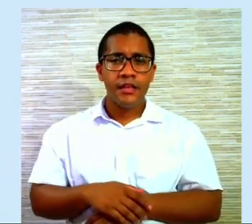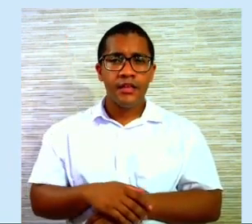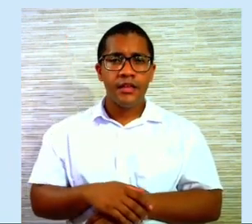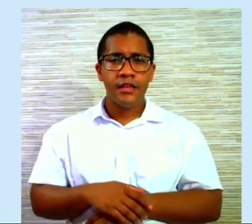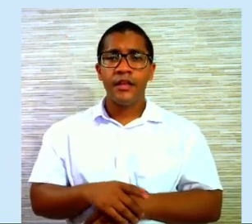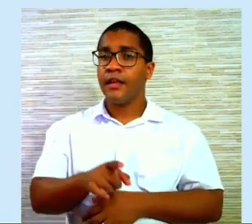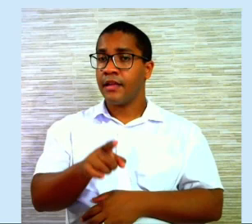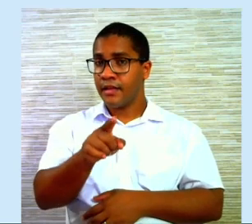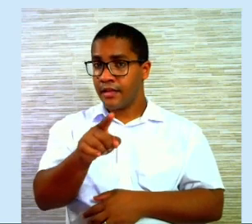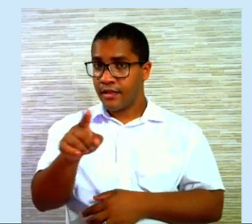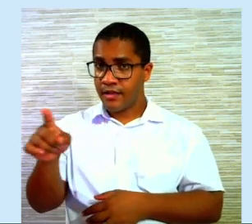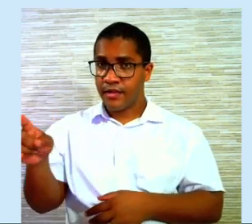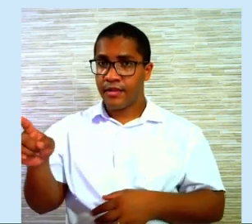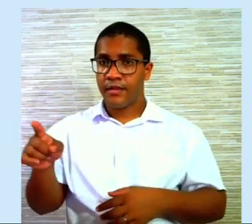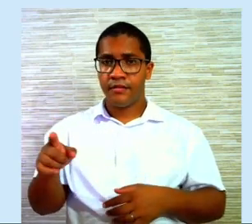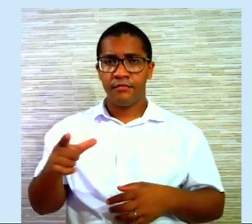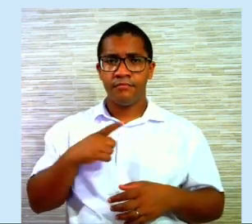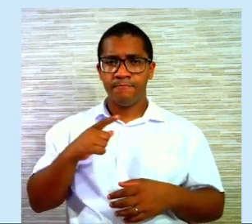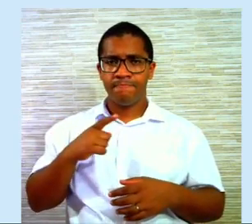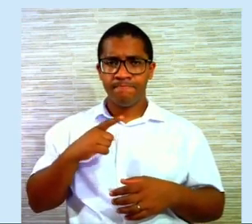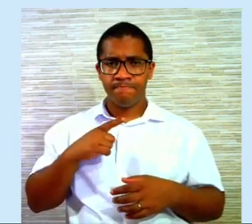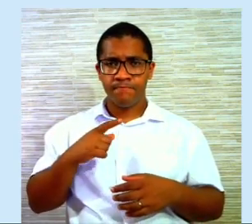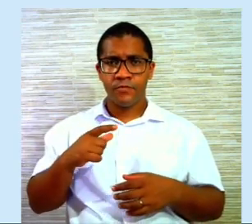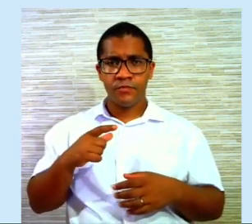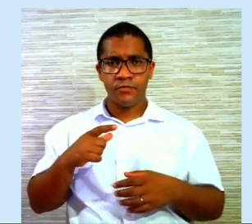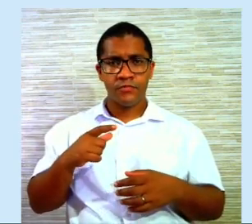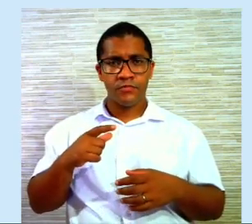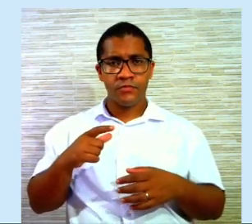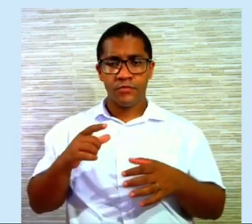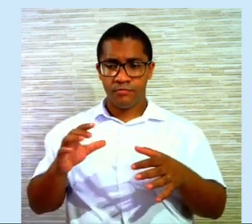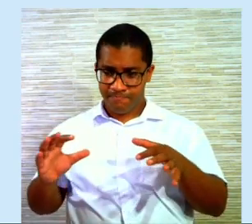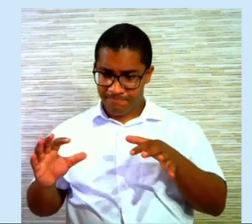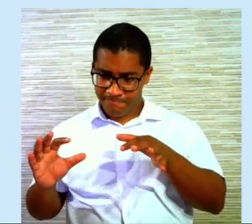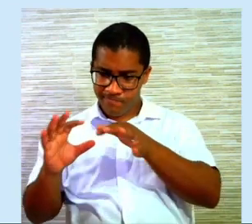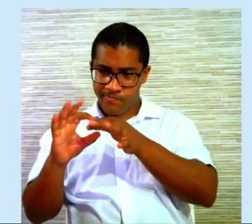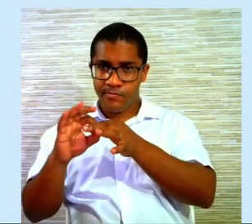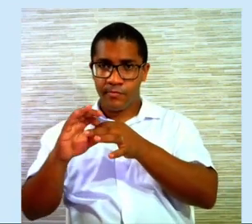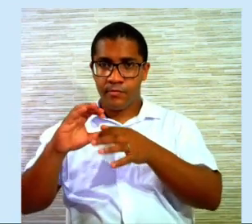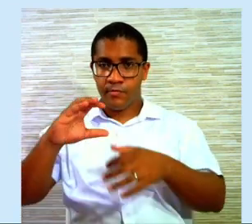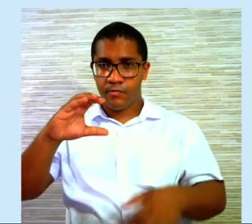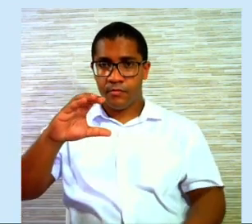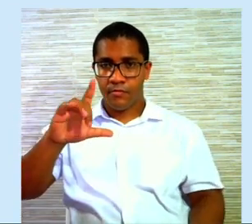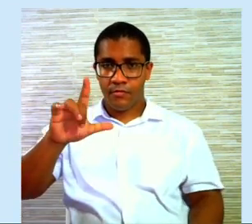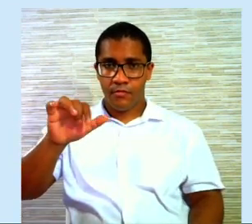cidadãos, né, que tinham relação fortemente com o clero.